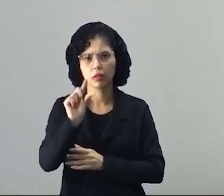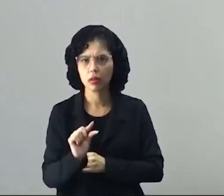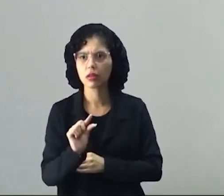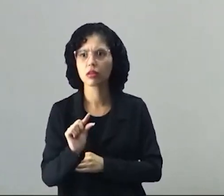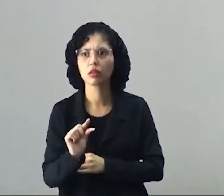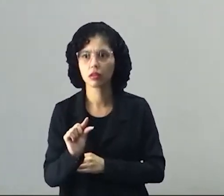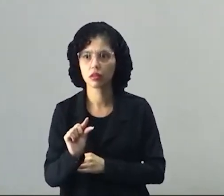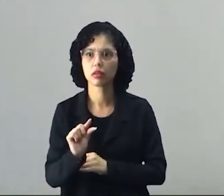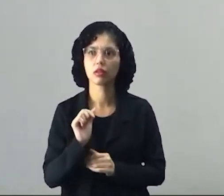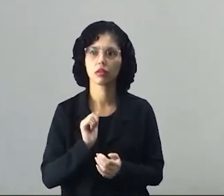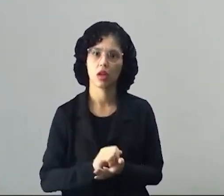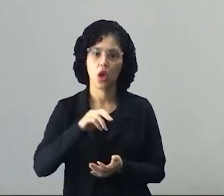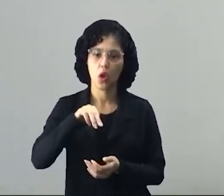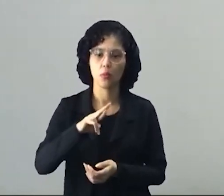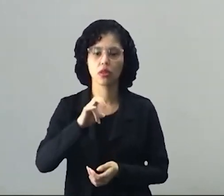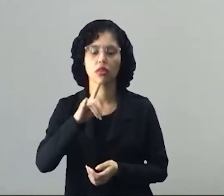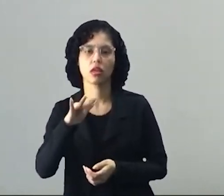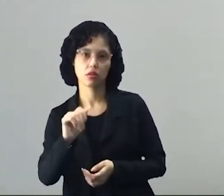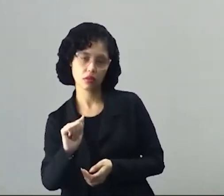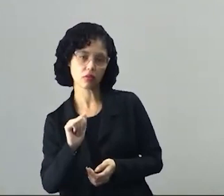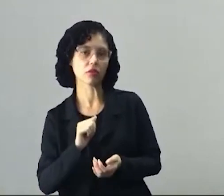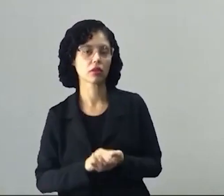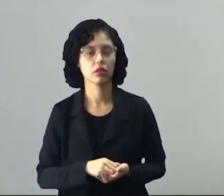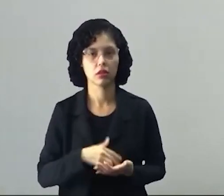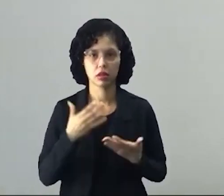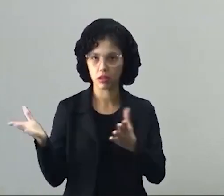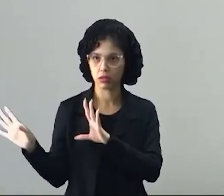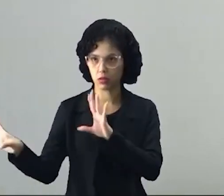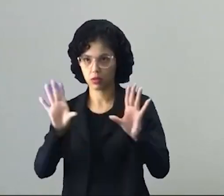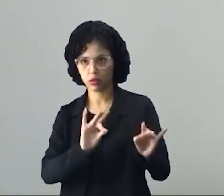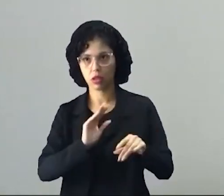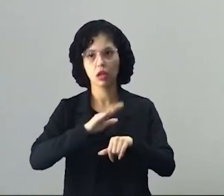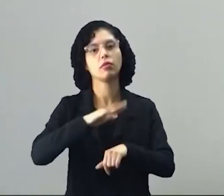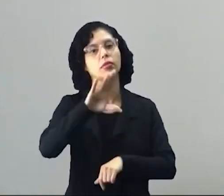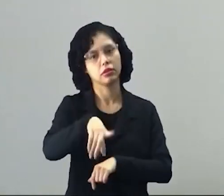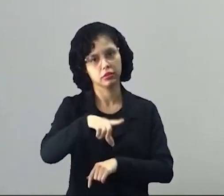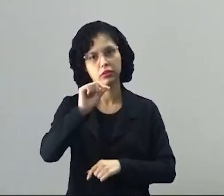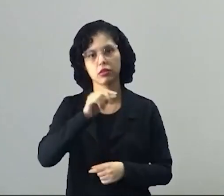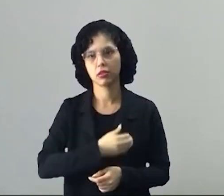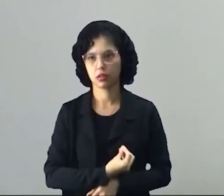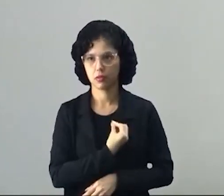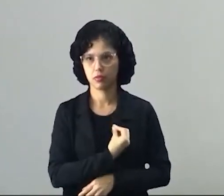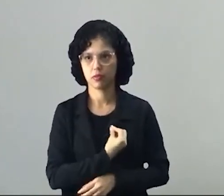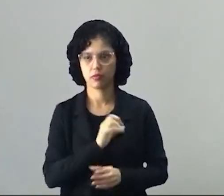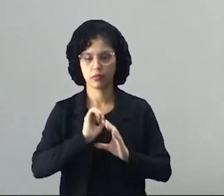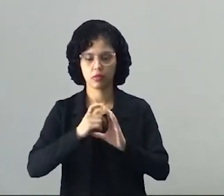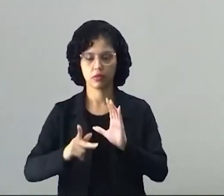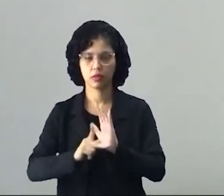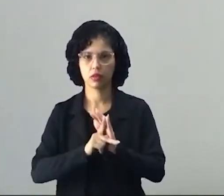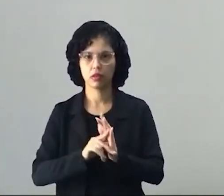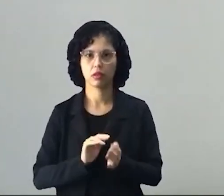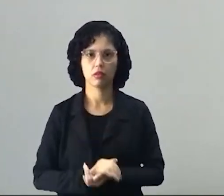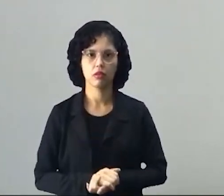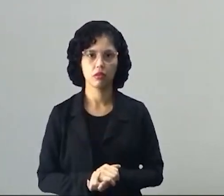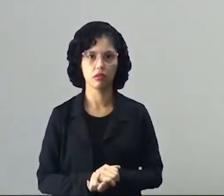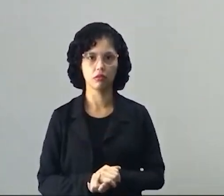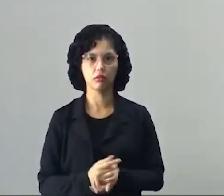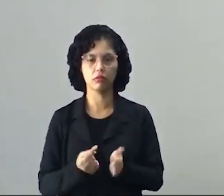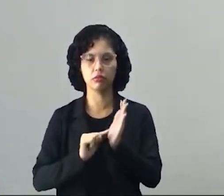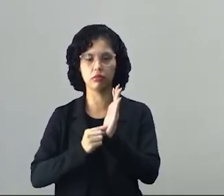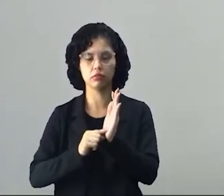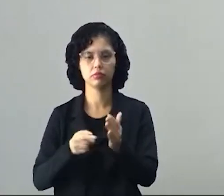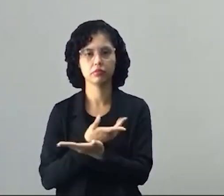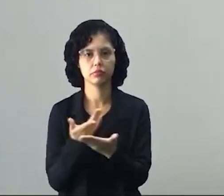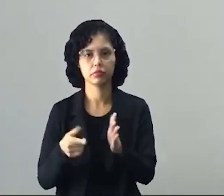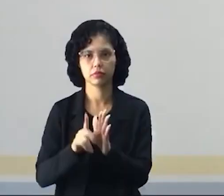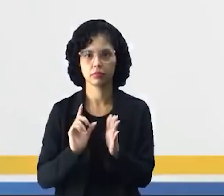de mutações, de assimetria, e isso traz mais chance de sobrevivência. Então, é uma característica que eu acabei não pontuando